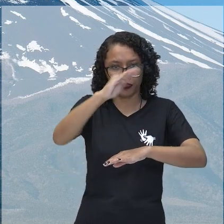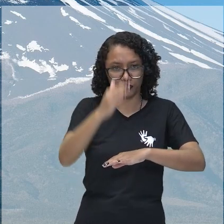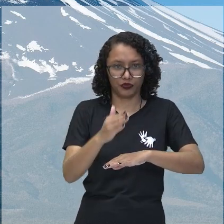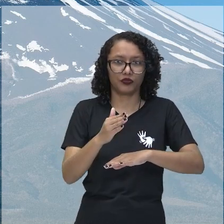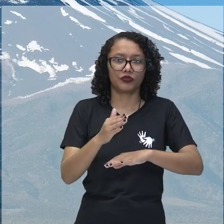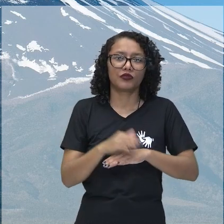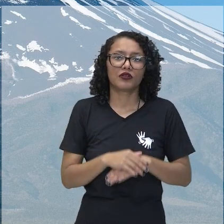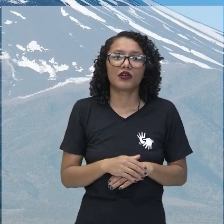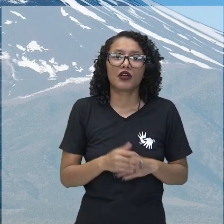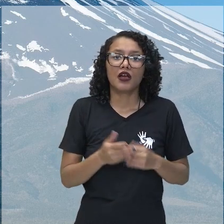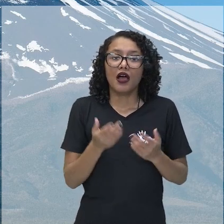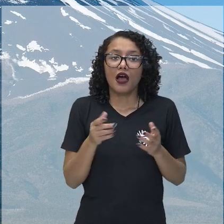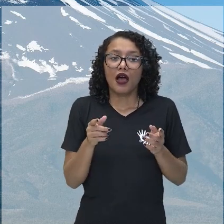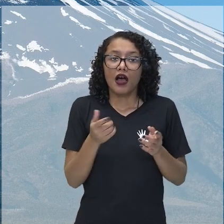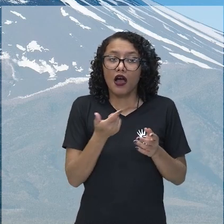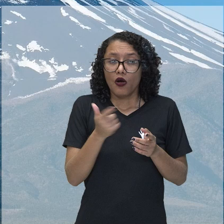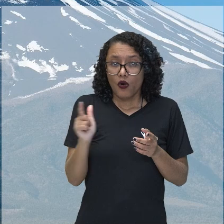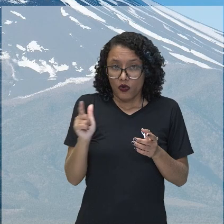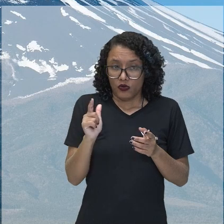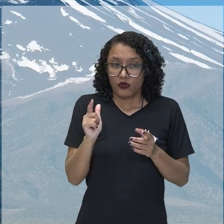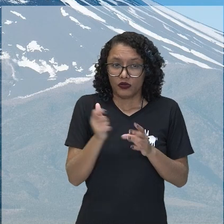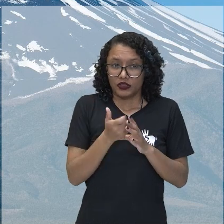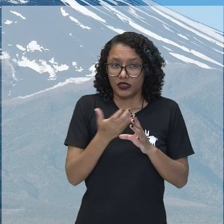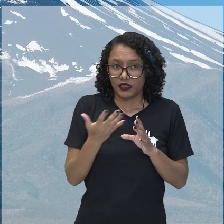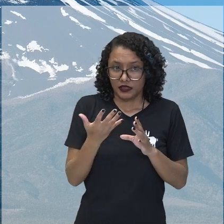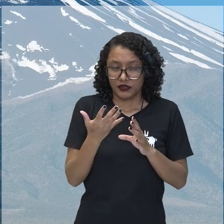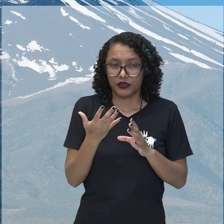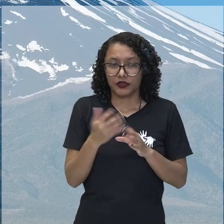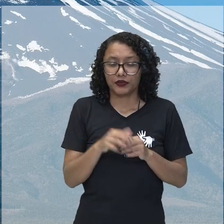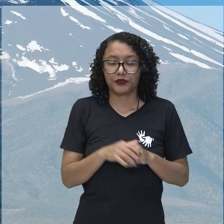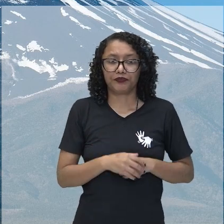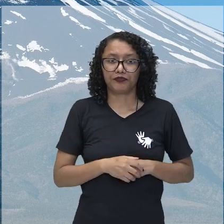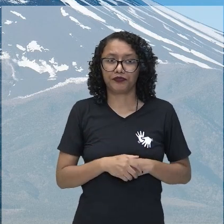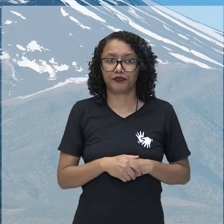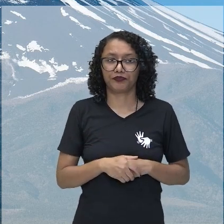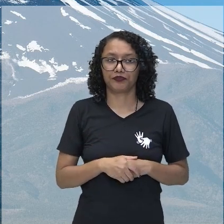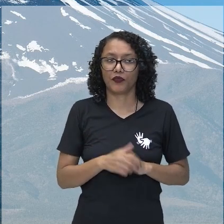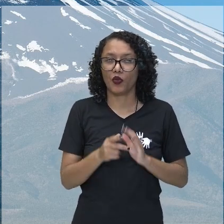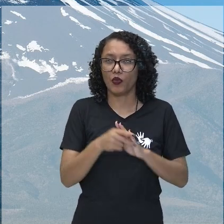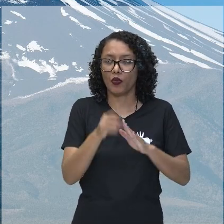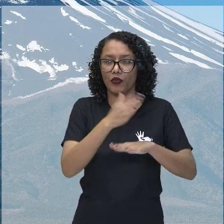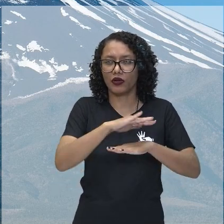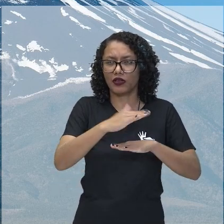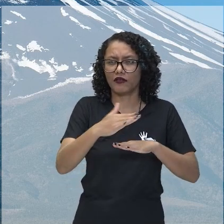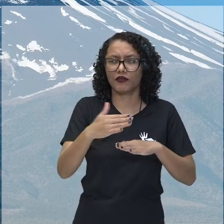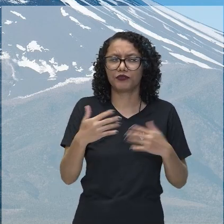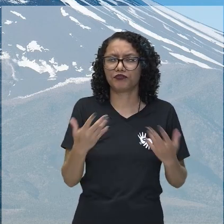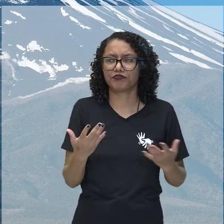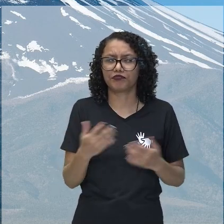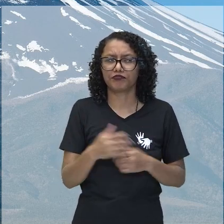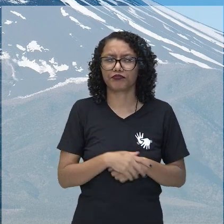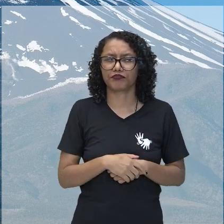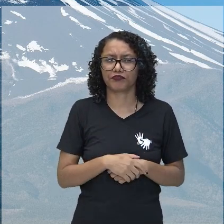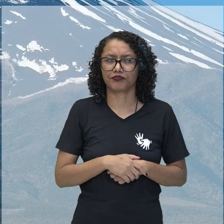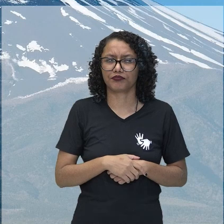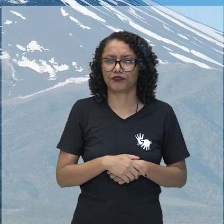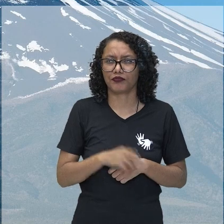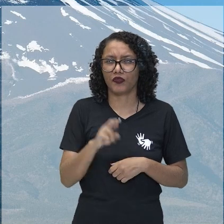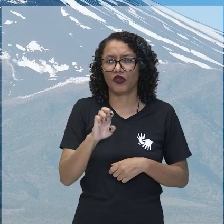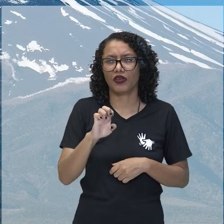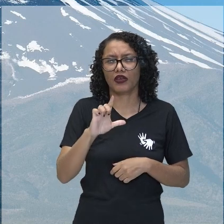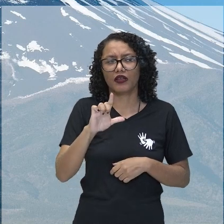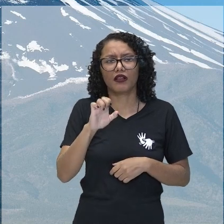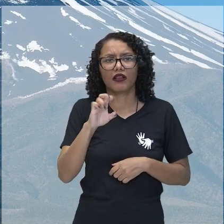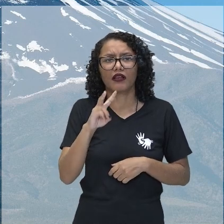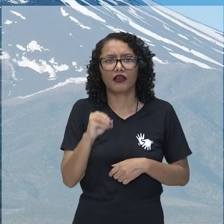os principais aspectos, né, do relevo japonês vão incluir o quê?